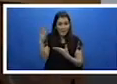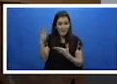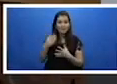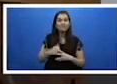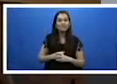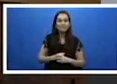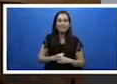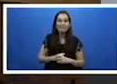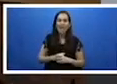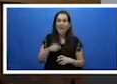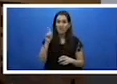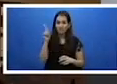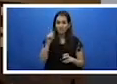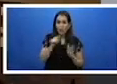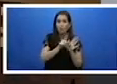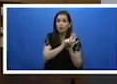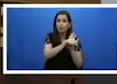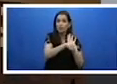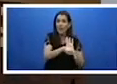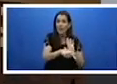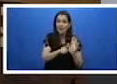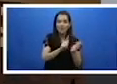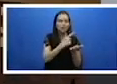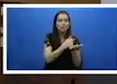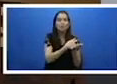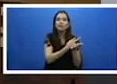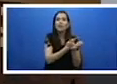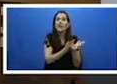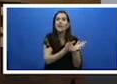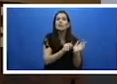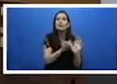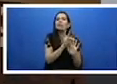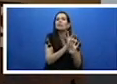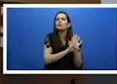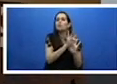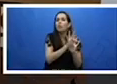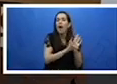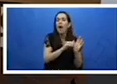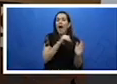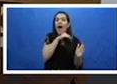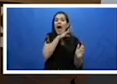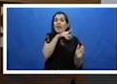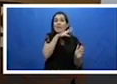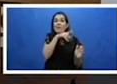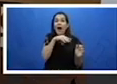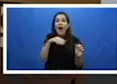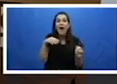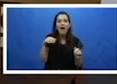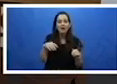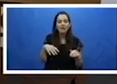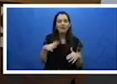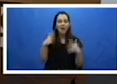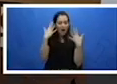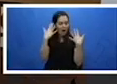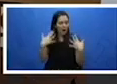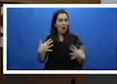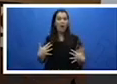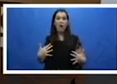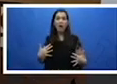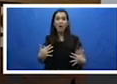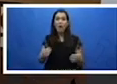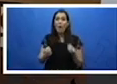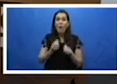um gênero textual onde normalmente os animais aparecem com o comportamento de seres humanos,